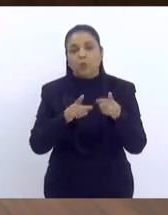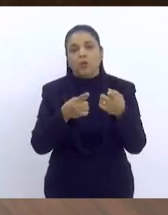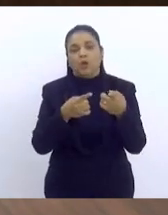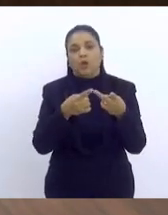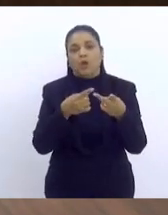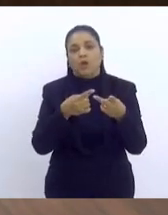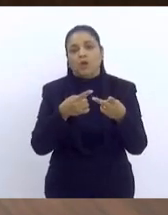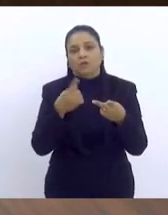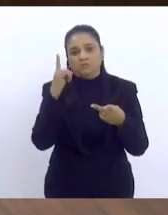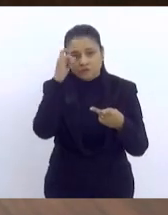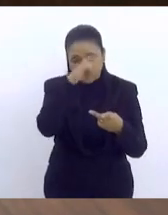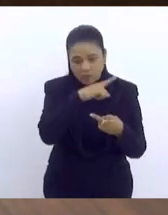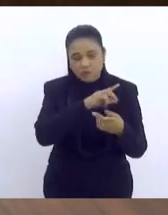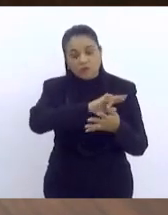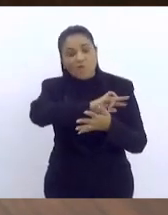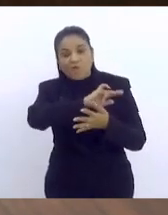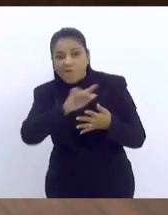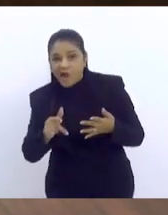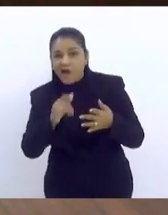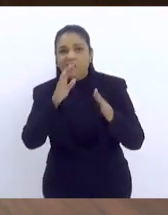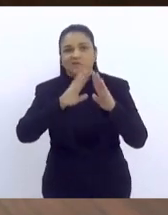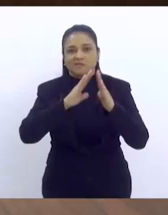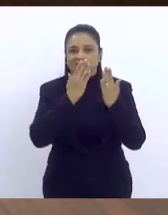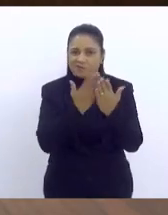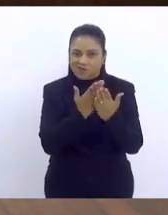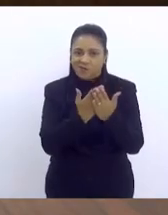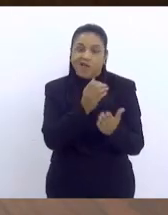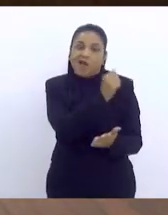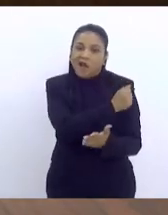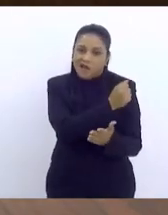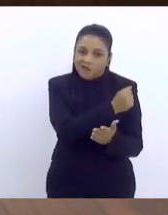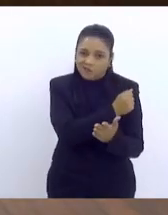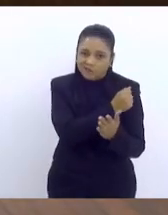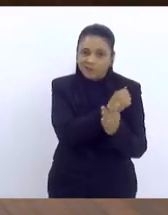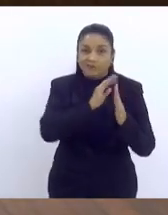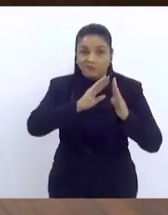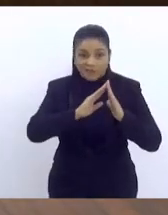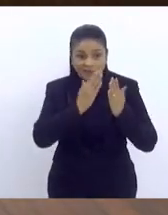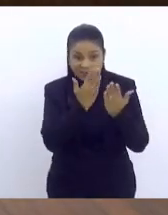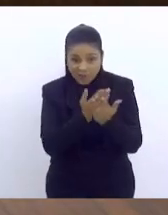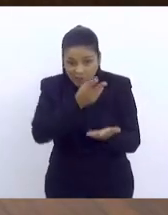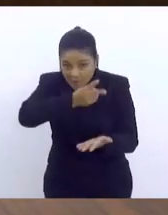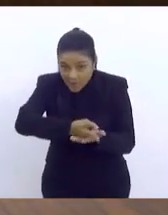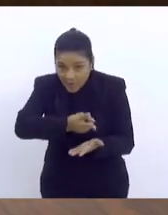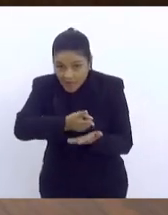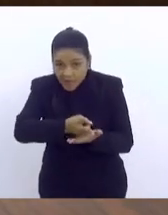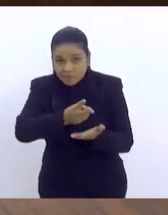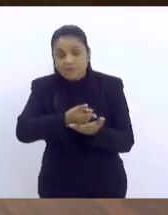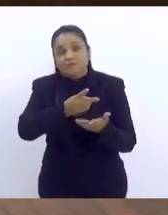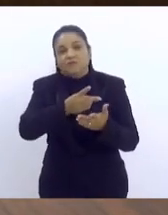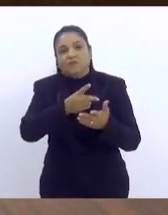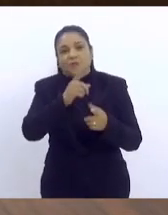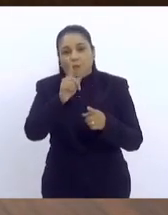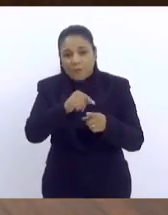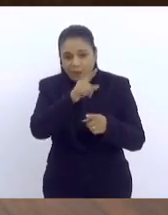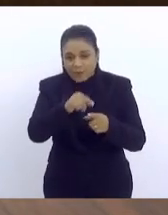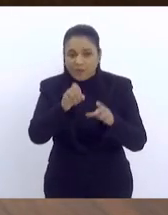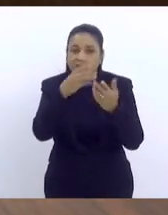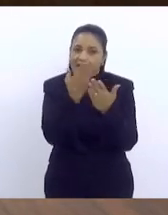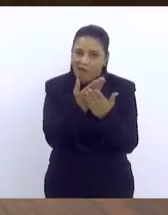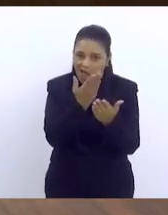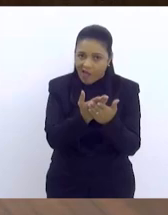escolas e por consequência os alunos dessas unidades não podem naquele momento onde toda a rede